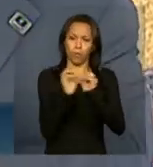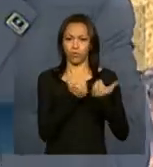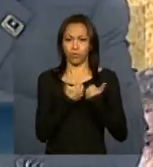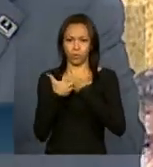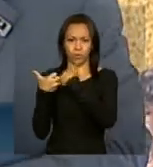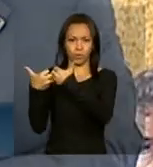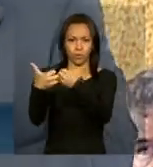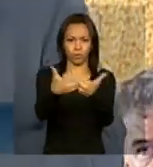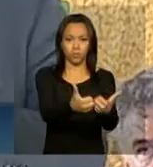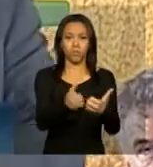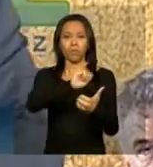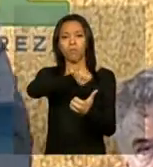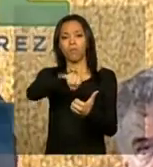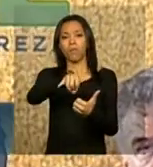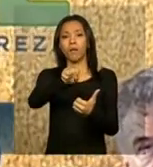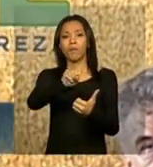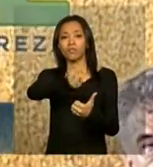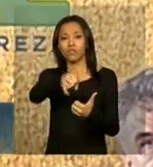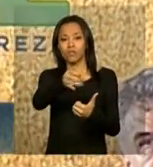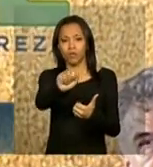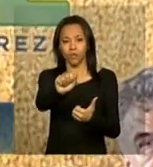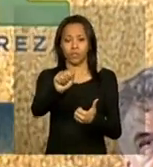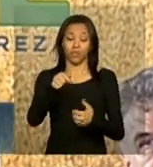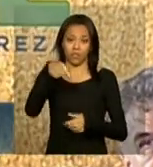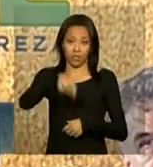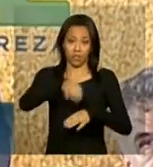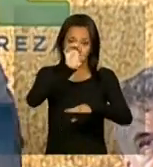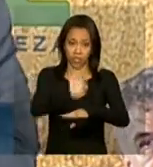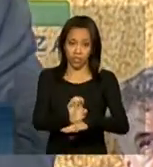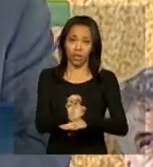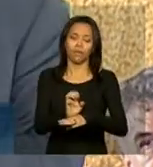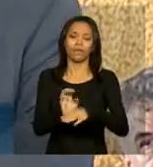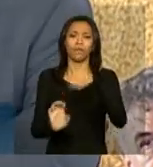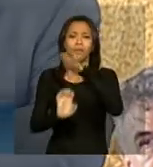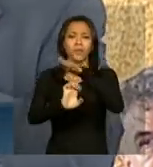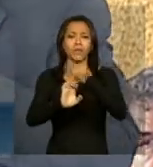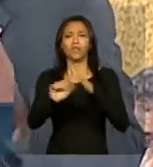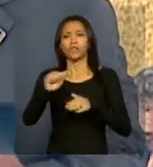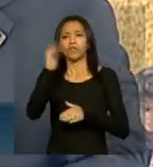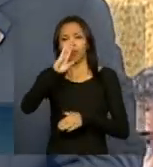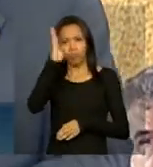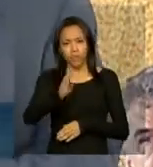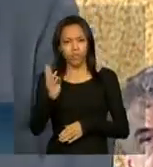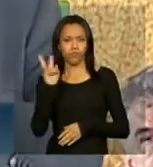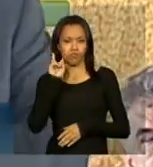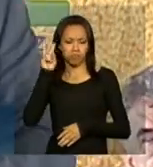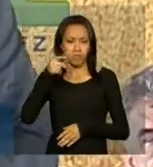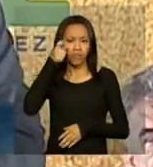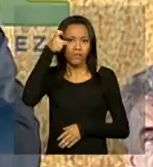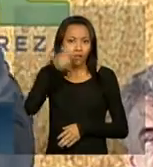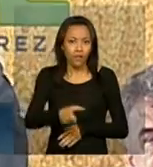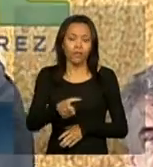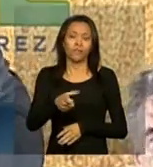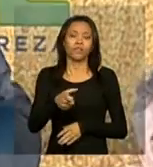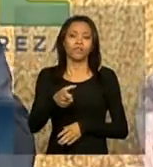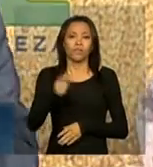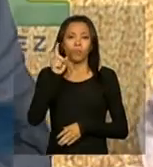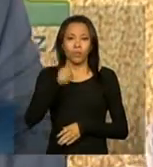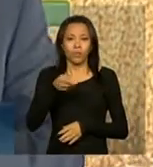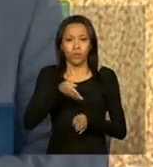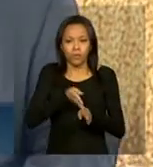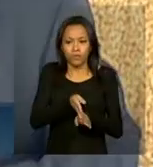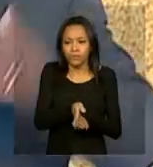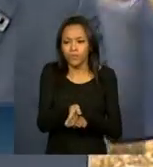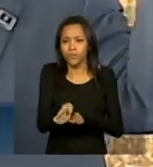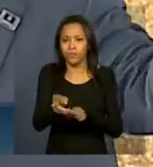brasileiros e daqui do próprio Mato Grosso, empresas internacionais se interessam por uma rota de uma